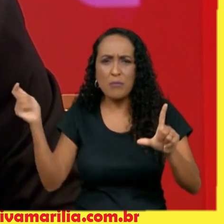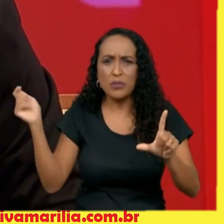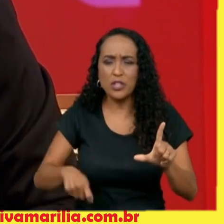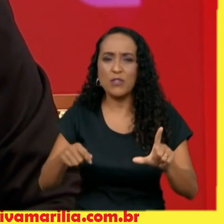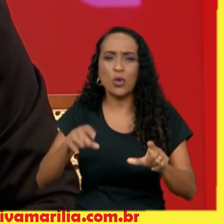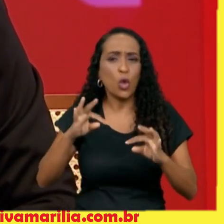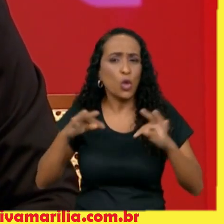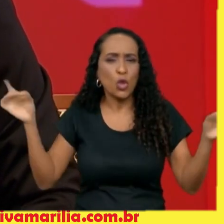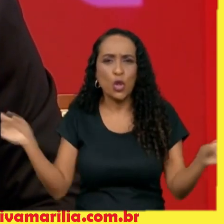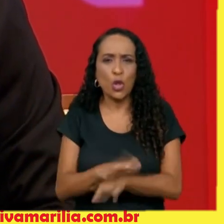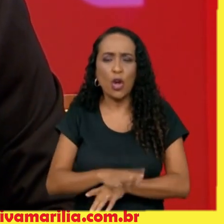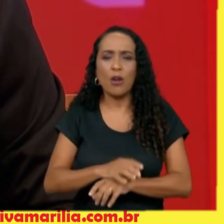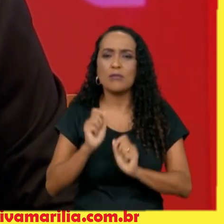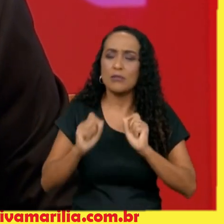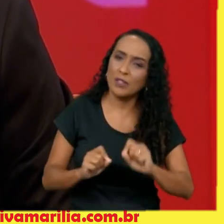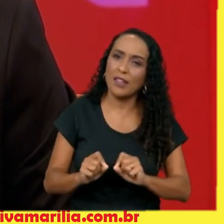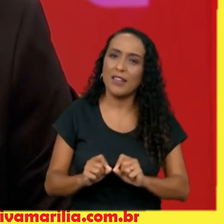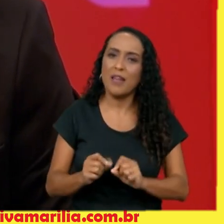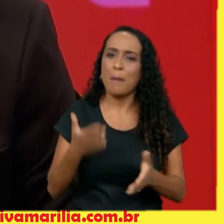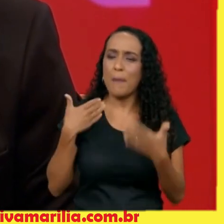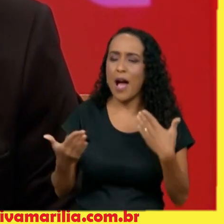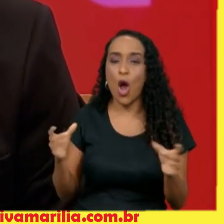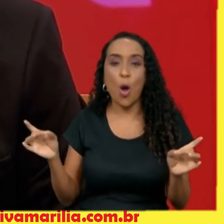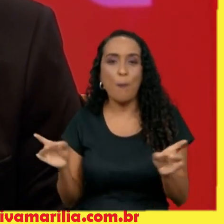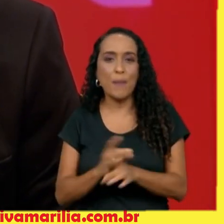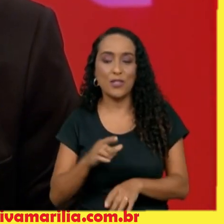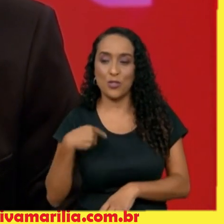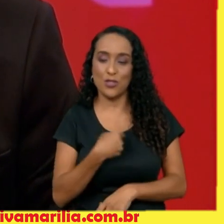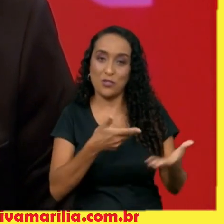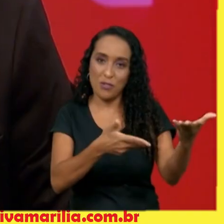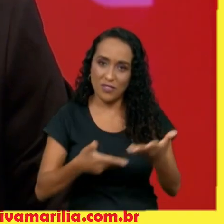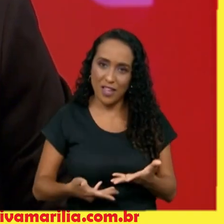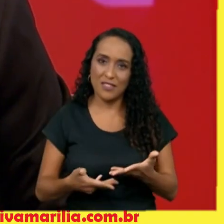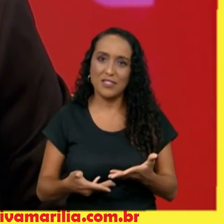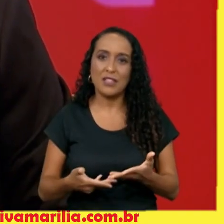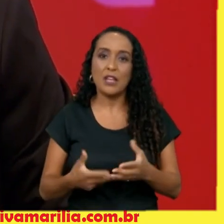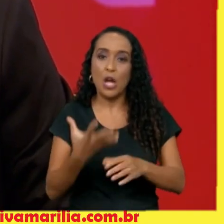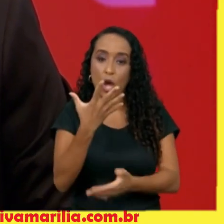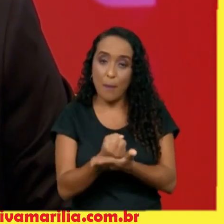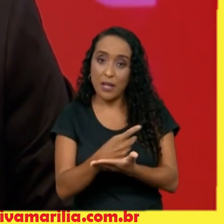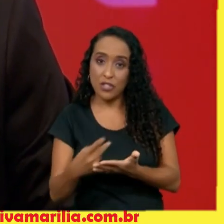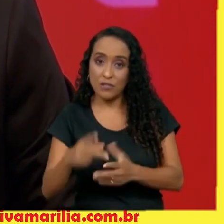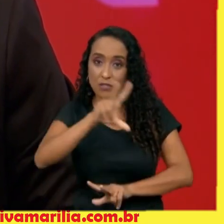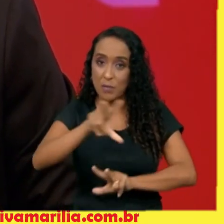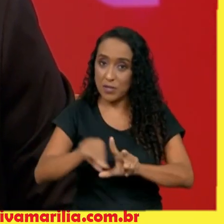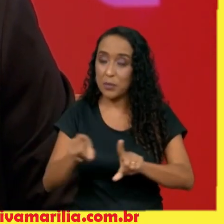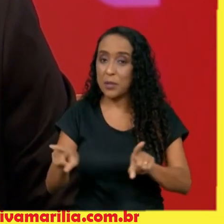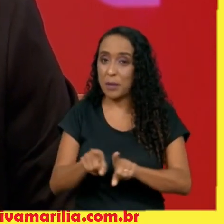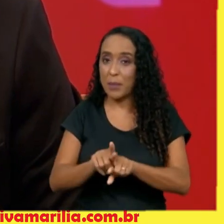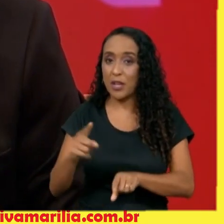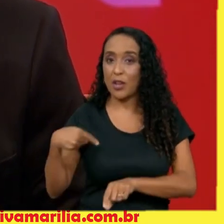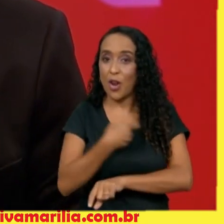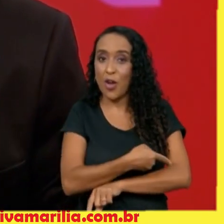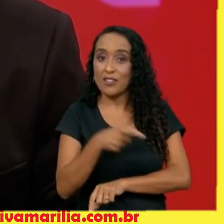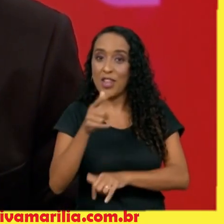na íntegra, em uma versão estendida, com um bate-papo completo com os nossos convidados, no aplicativo TV Brasil Play e também no nosso canal